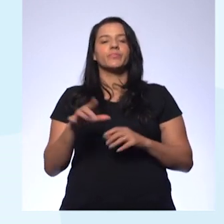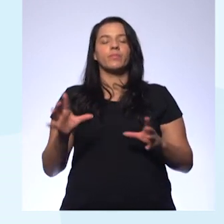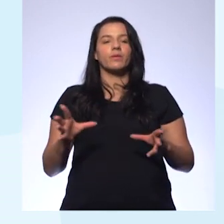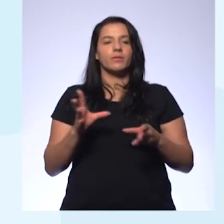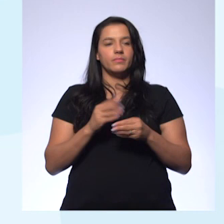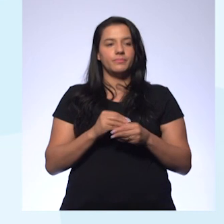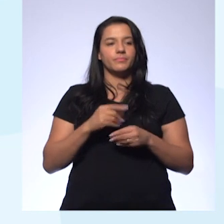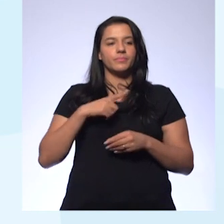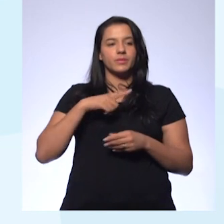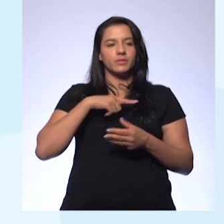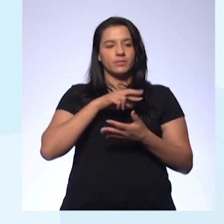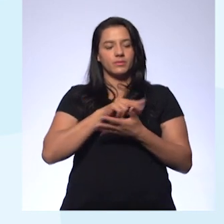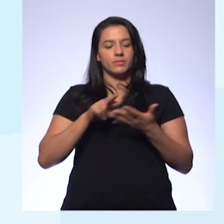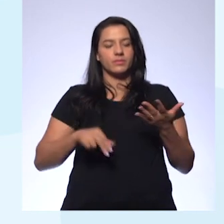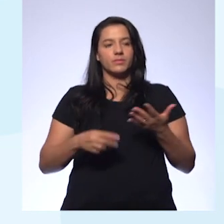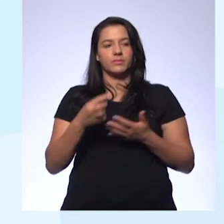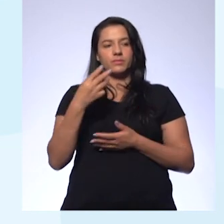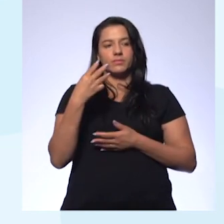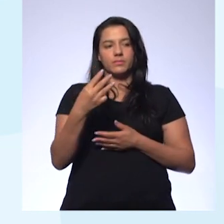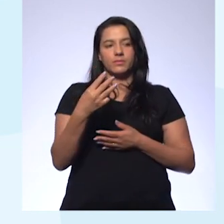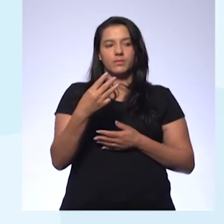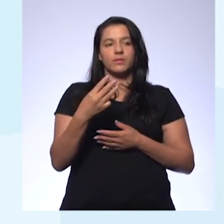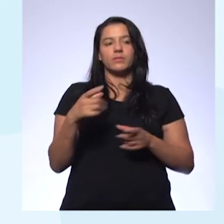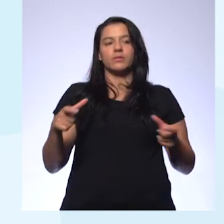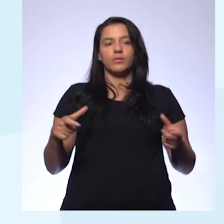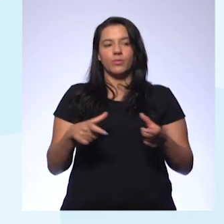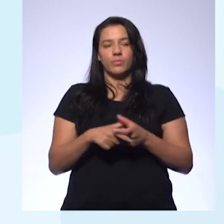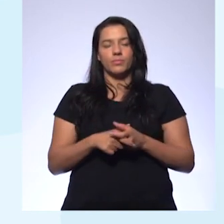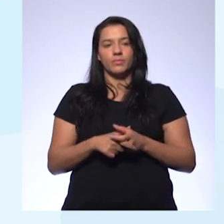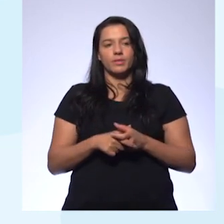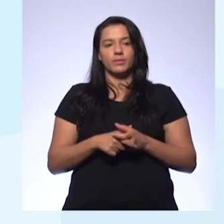composto, que tem 3 ramificações, e a cadeia menor, que é o